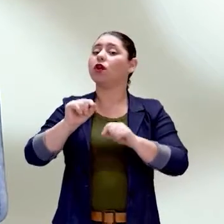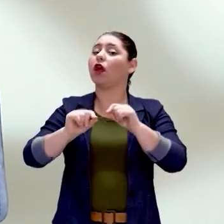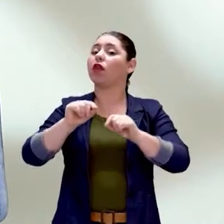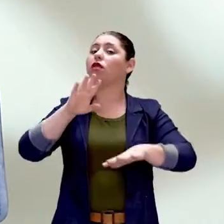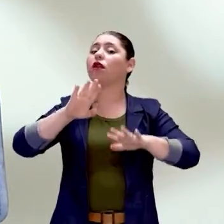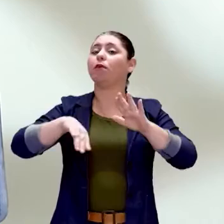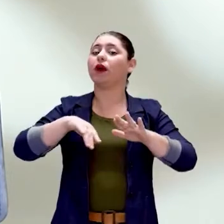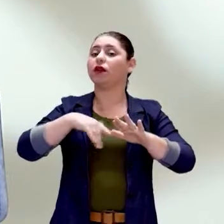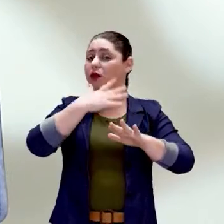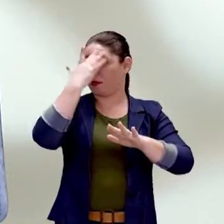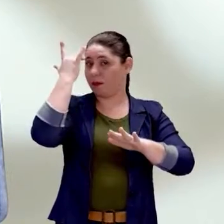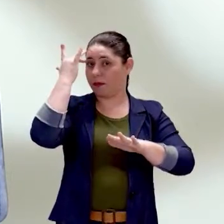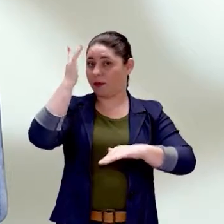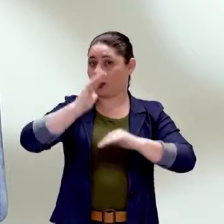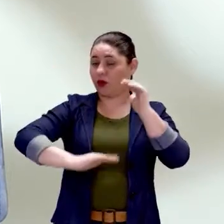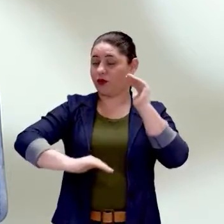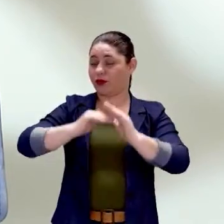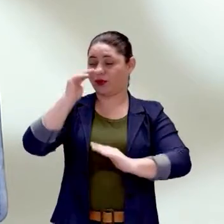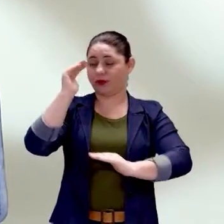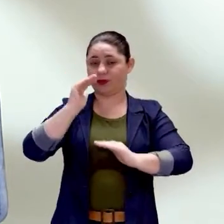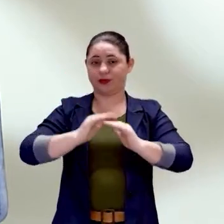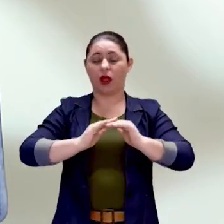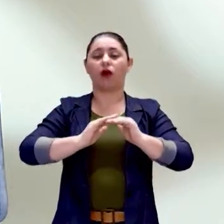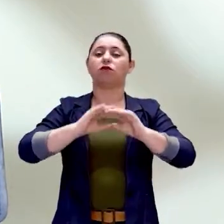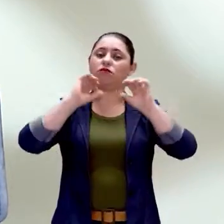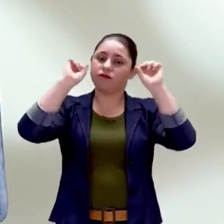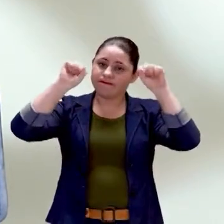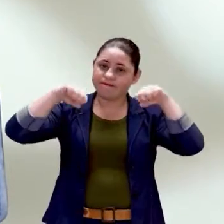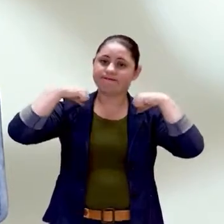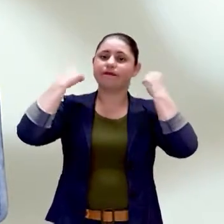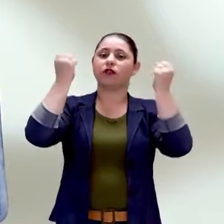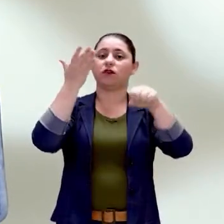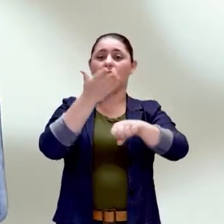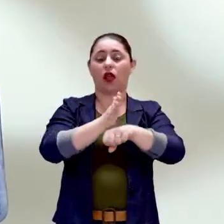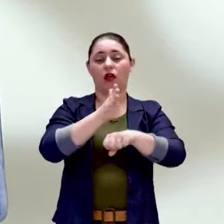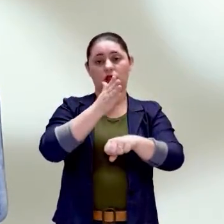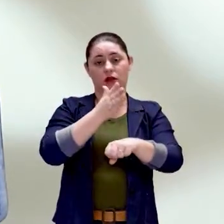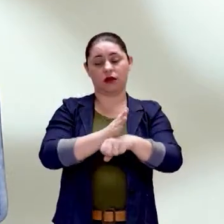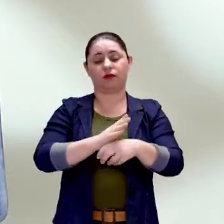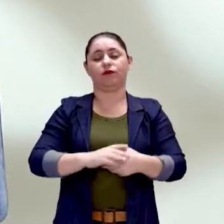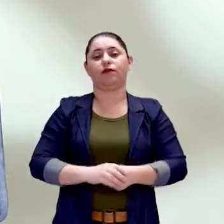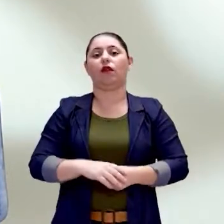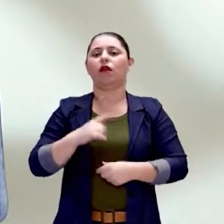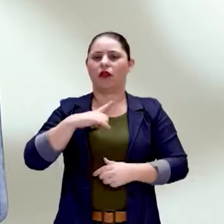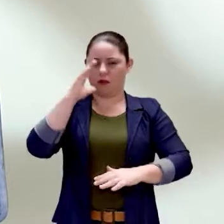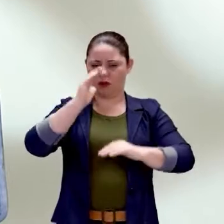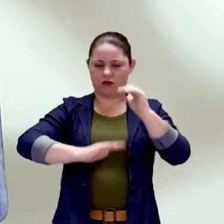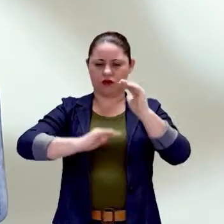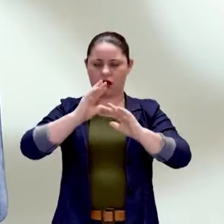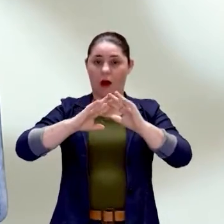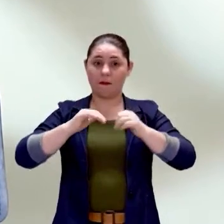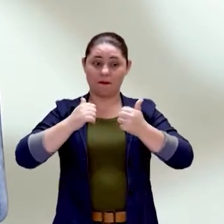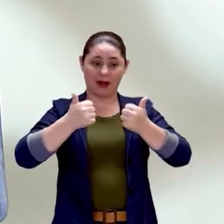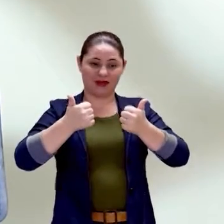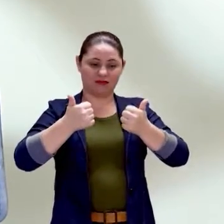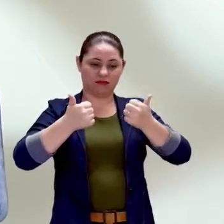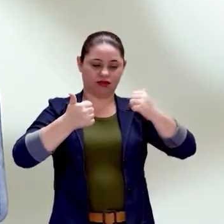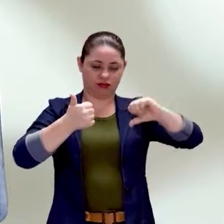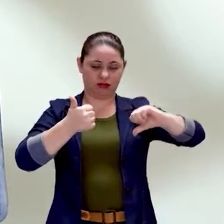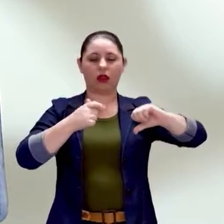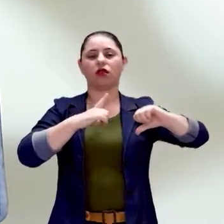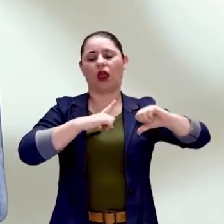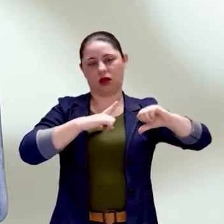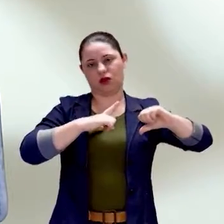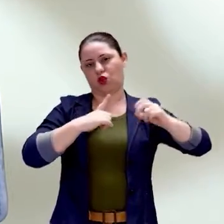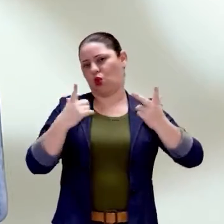do profissional de educação física que está lá passando esse treino. Então, tem profissionais bons e ruins como todas